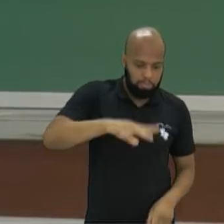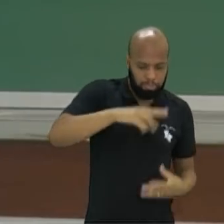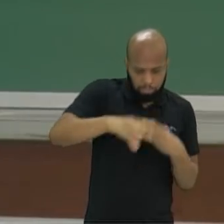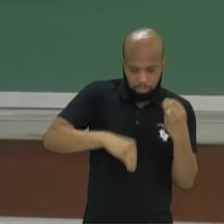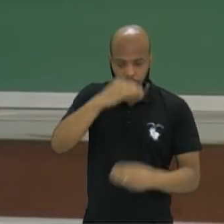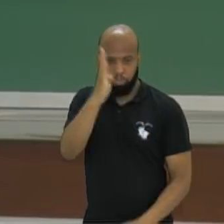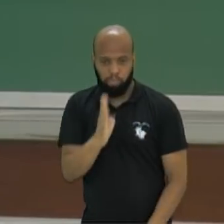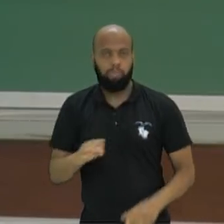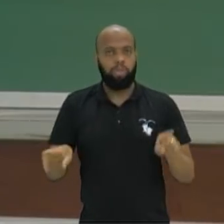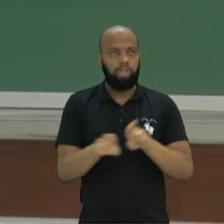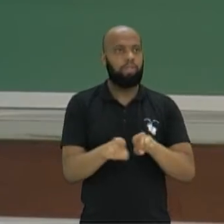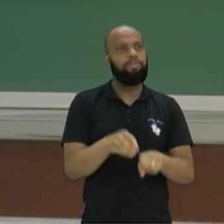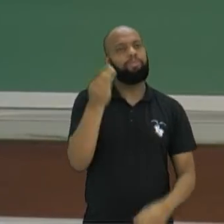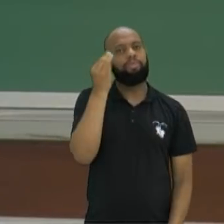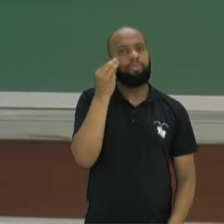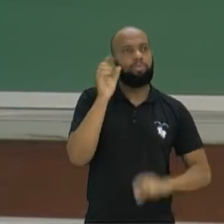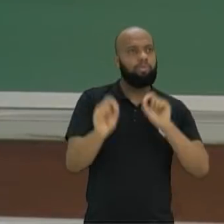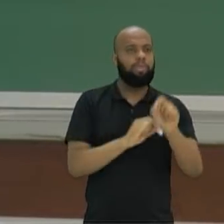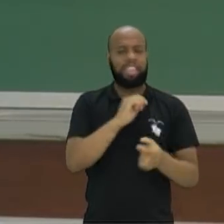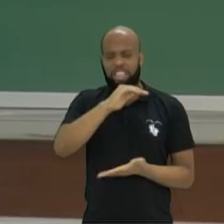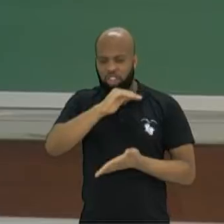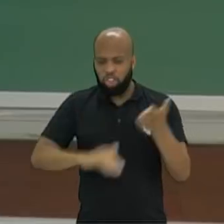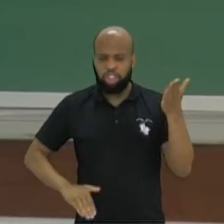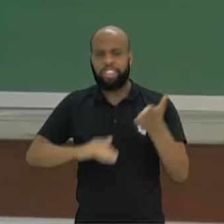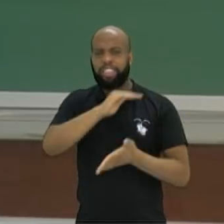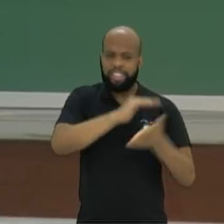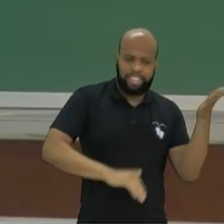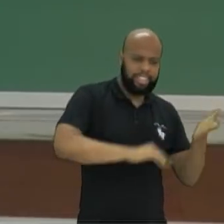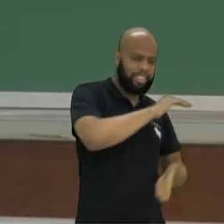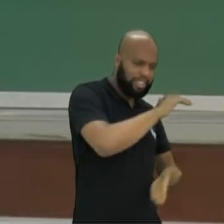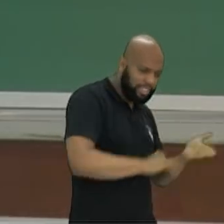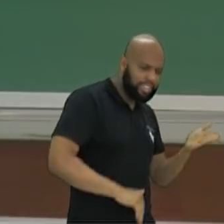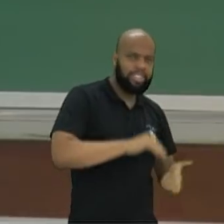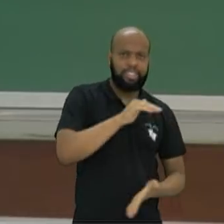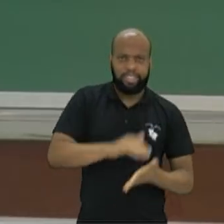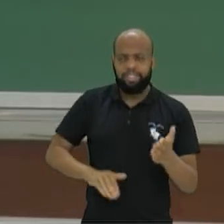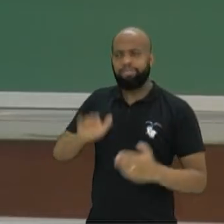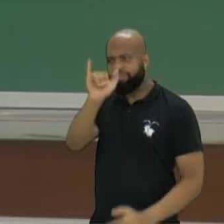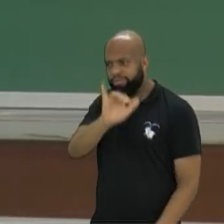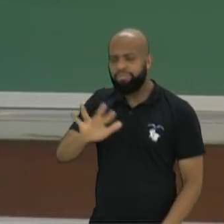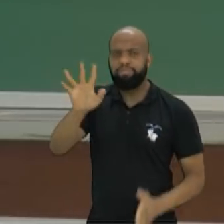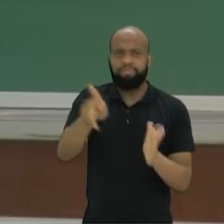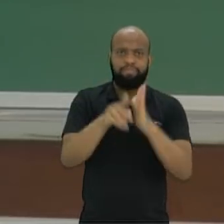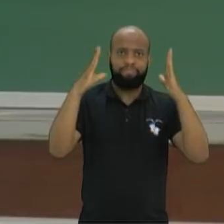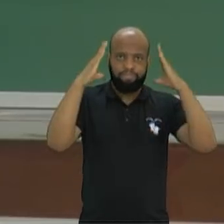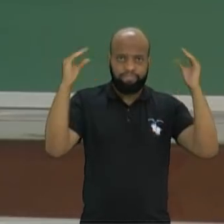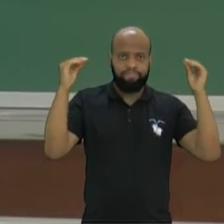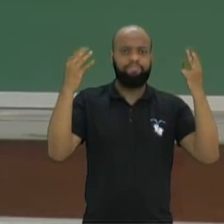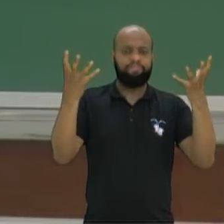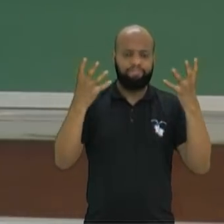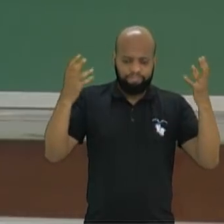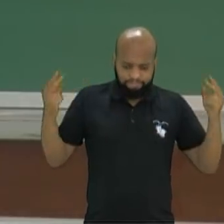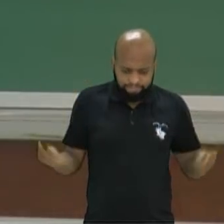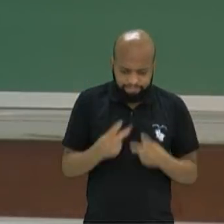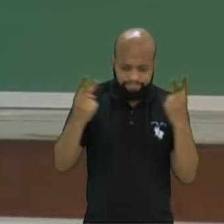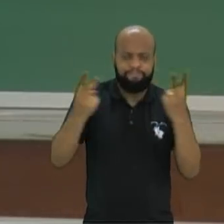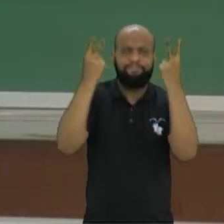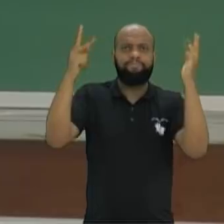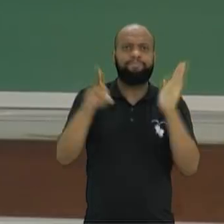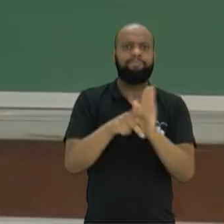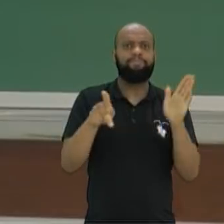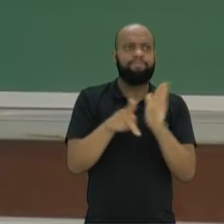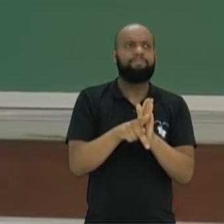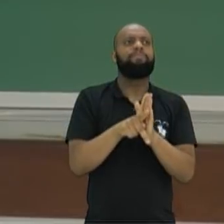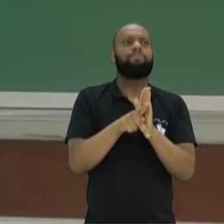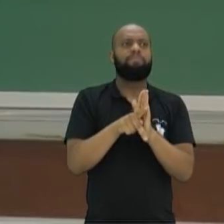para tentar desconstruir a presença holandesa e valorizar a presença portuguesa. É muito interessante. É